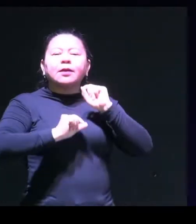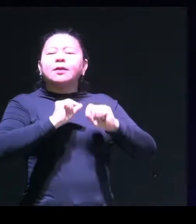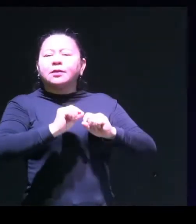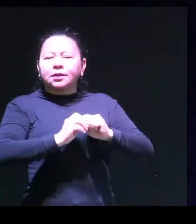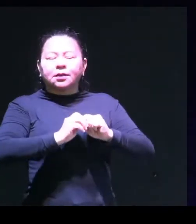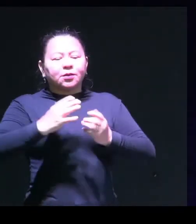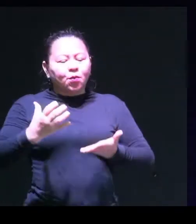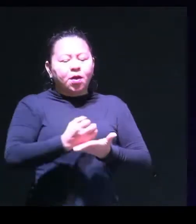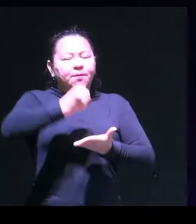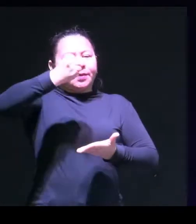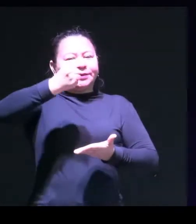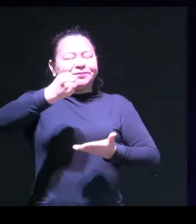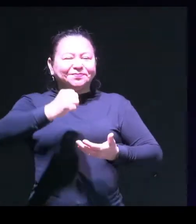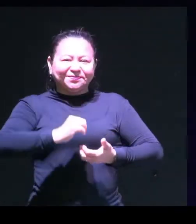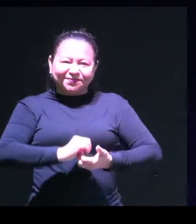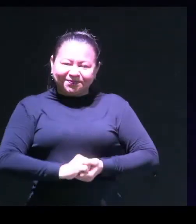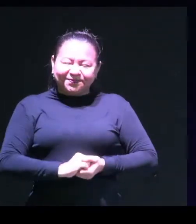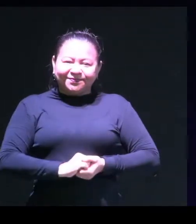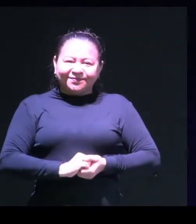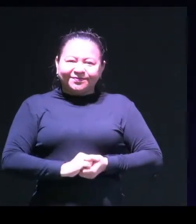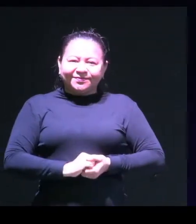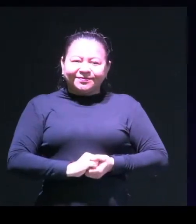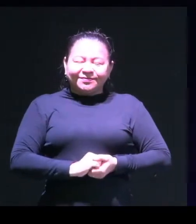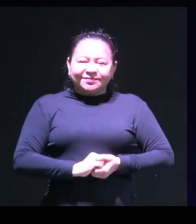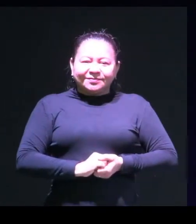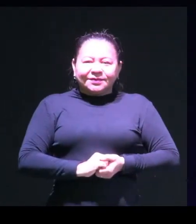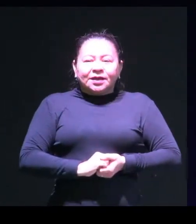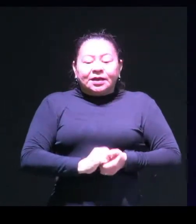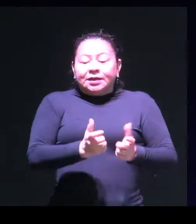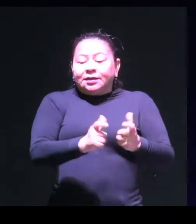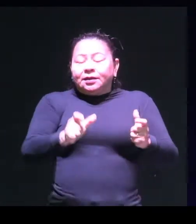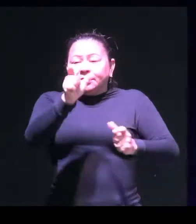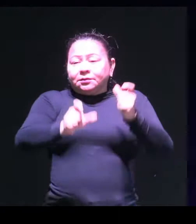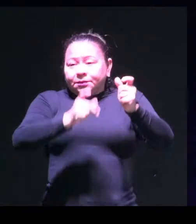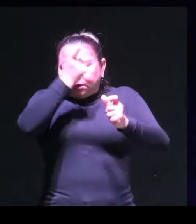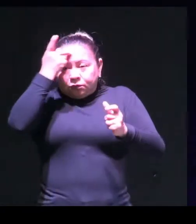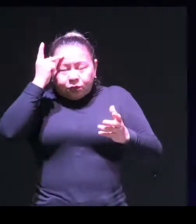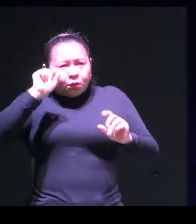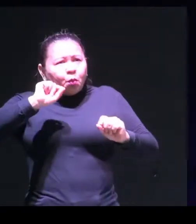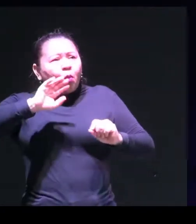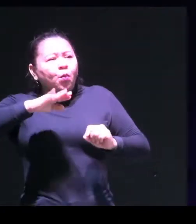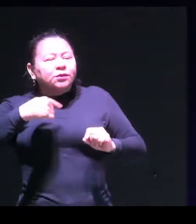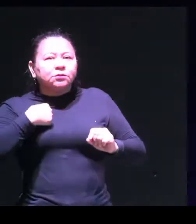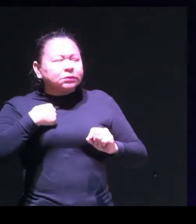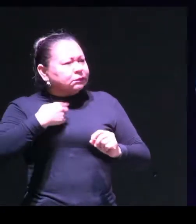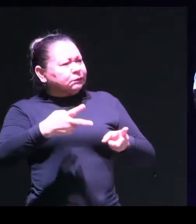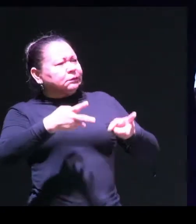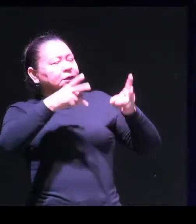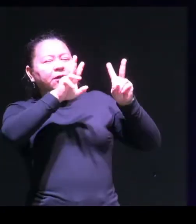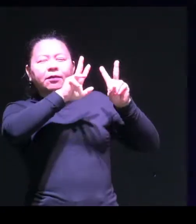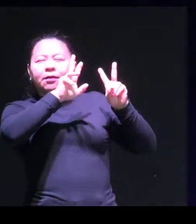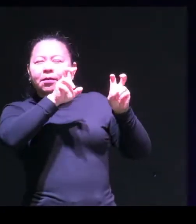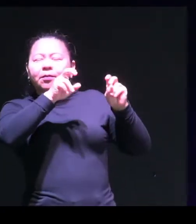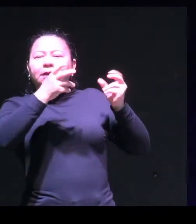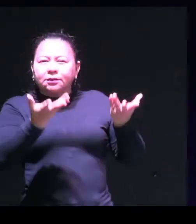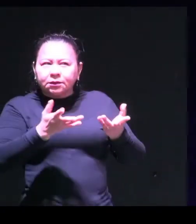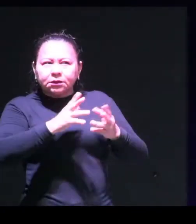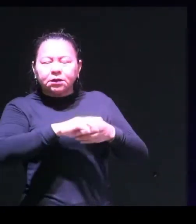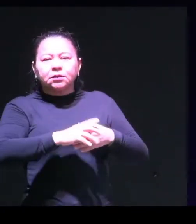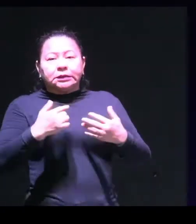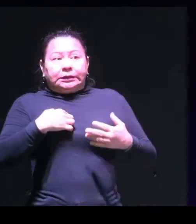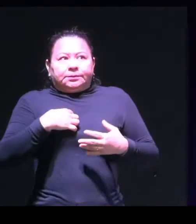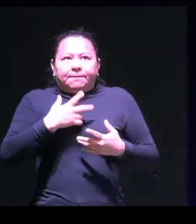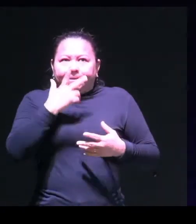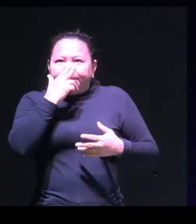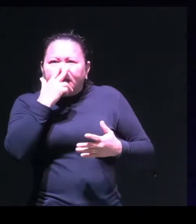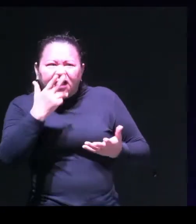o arrebatamento. E muitas pessoas, quando a gente trata desse assunto, elas têm